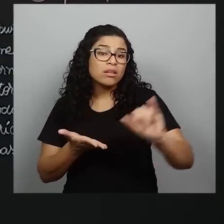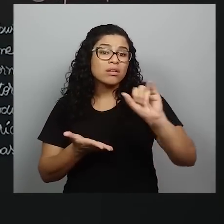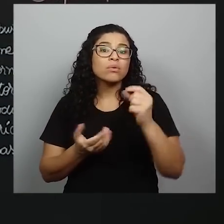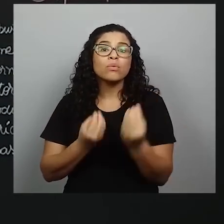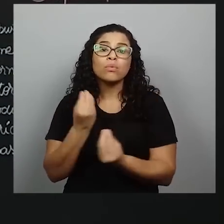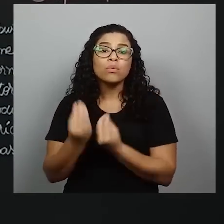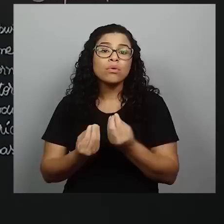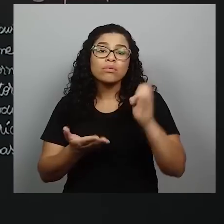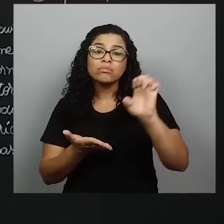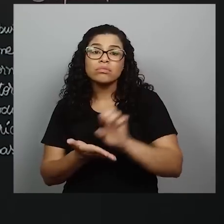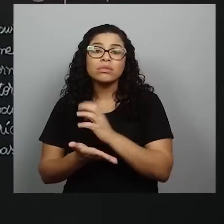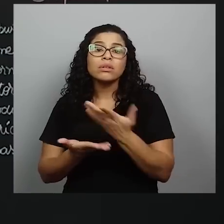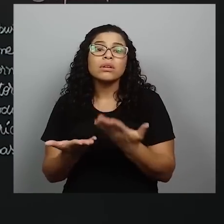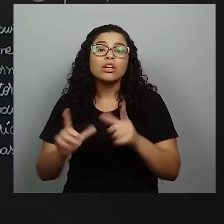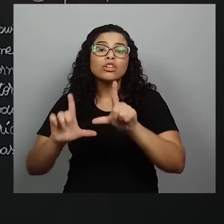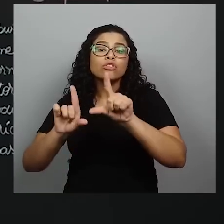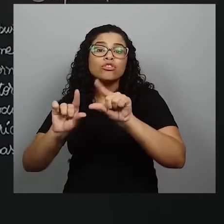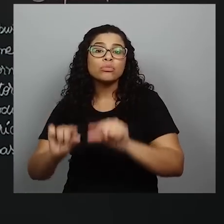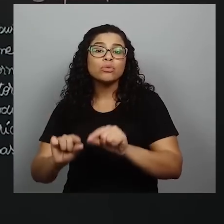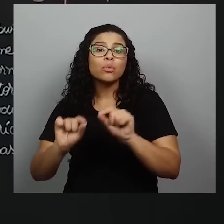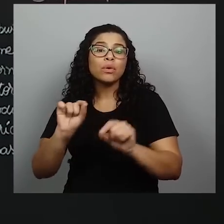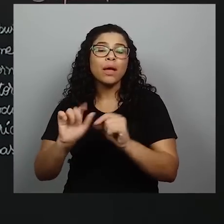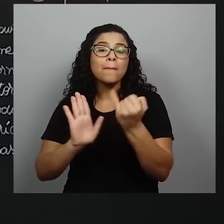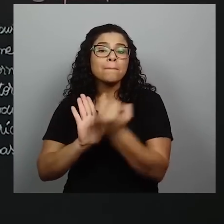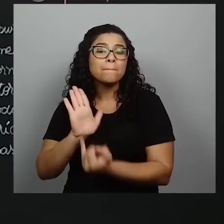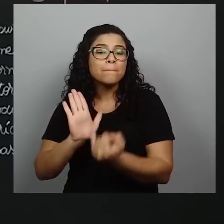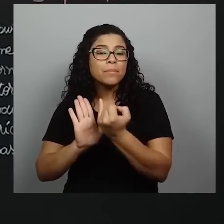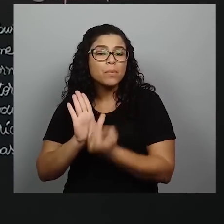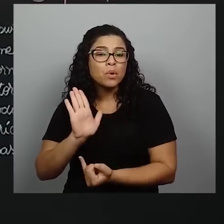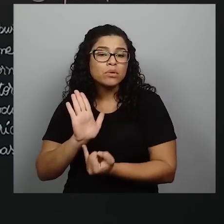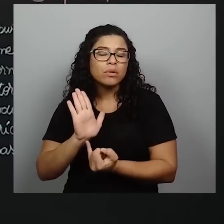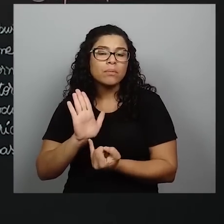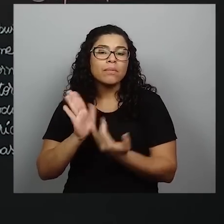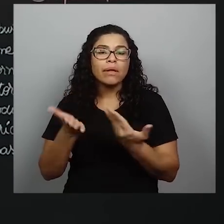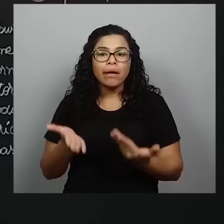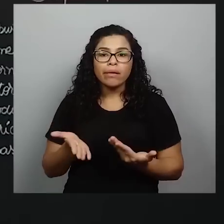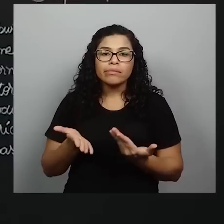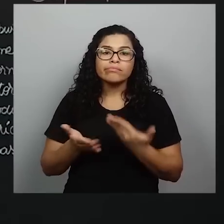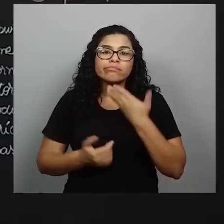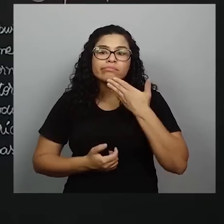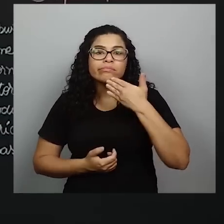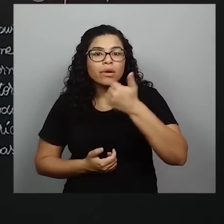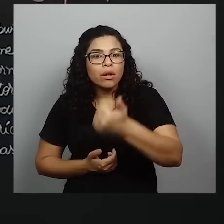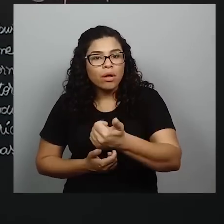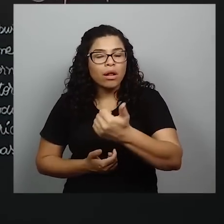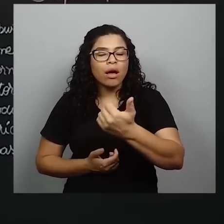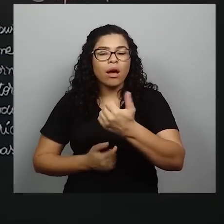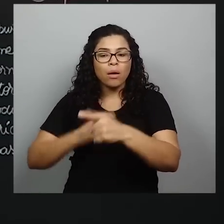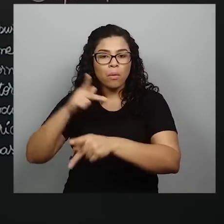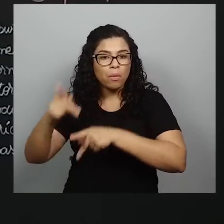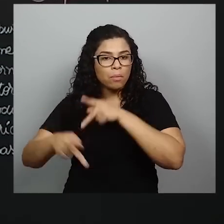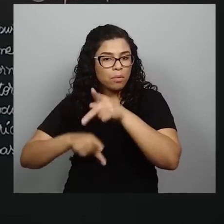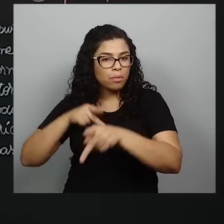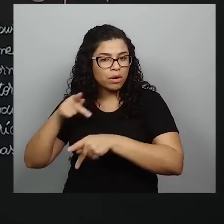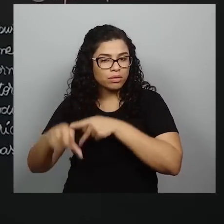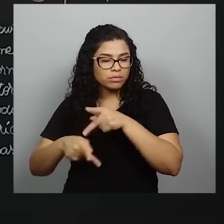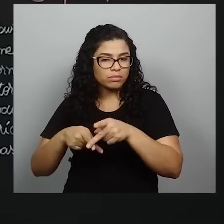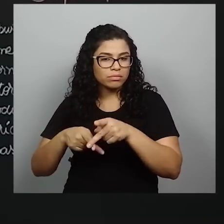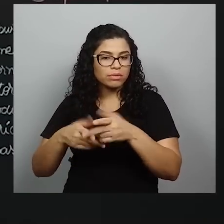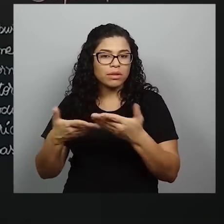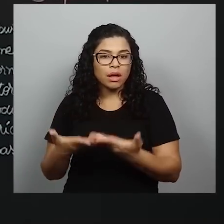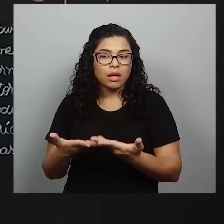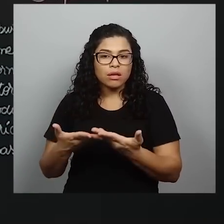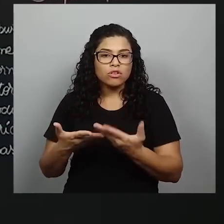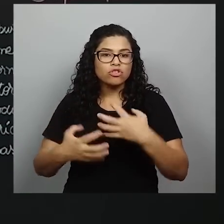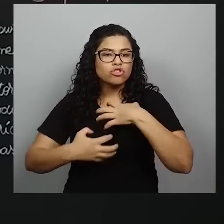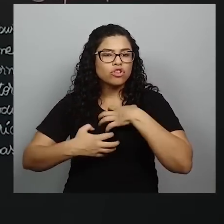também de diminuição de impostos, justamente para poder beneficiar aí a população no